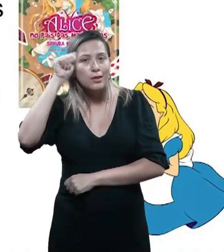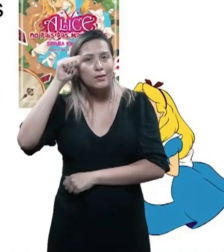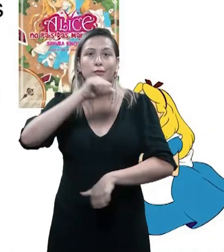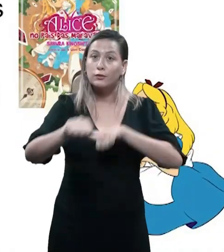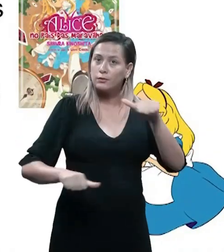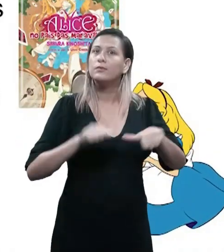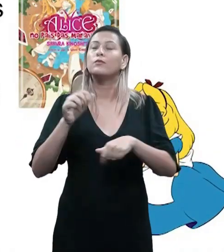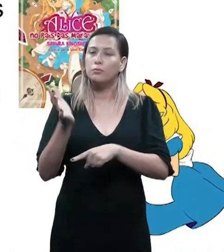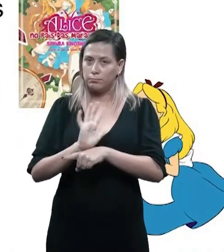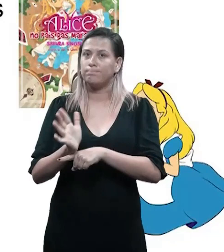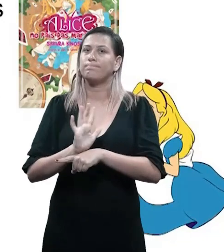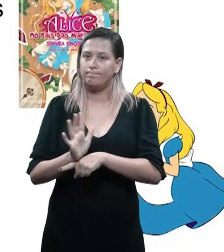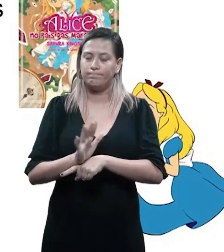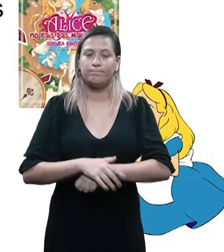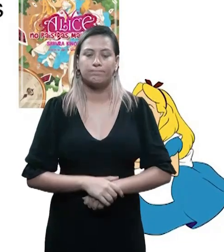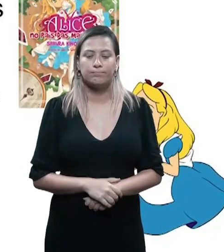virou filme, inclusive,